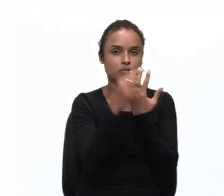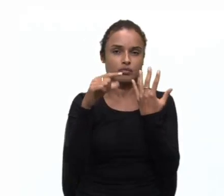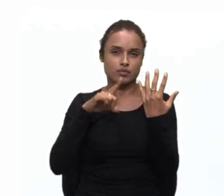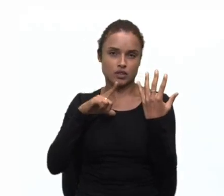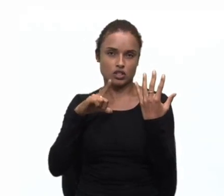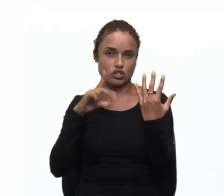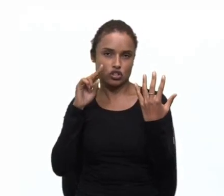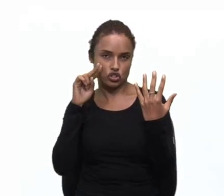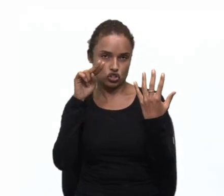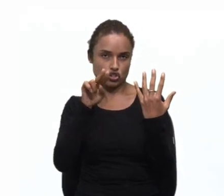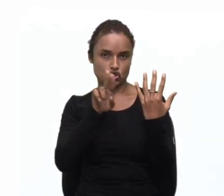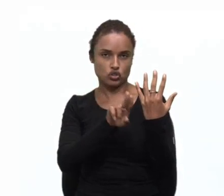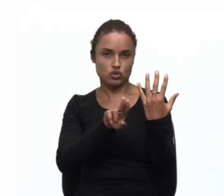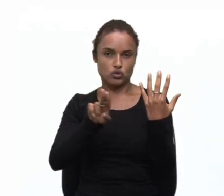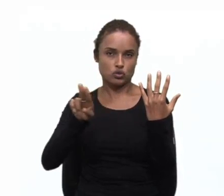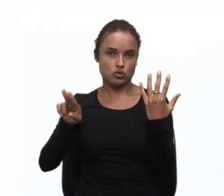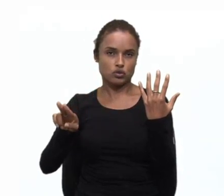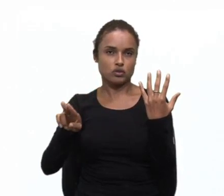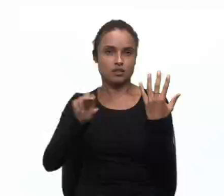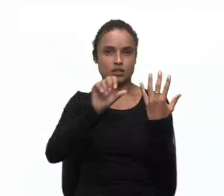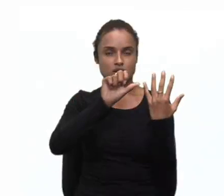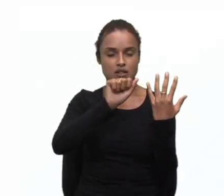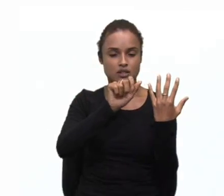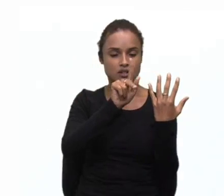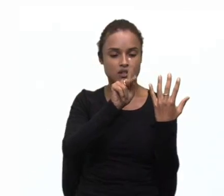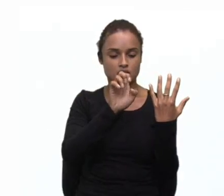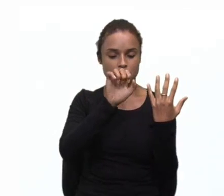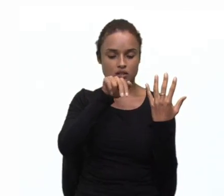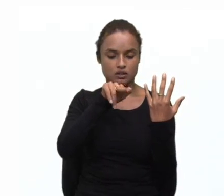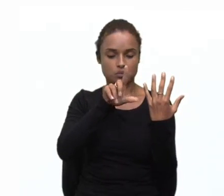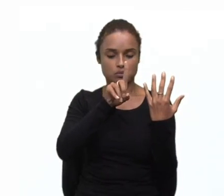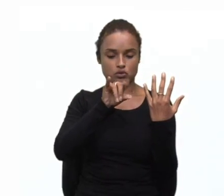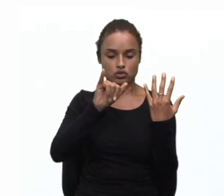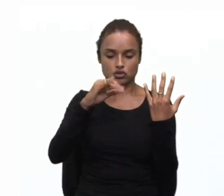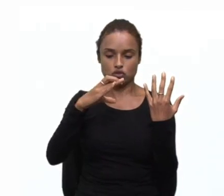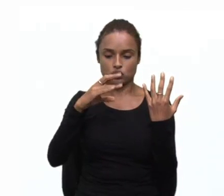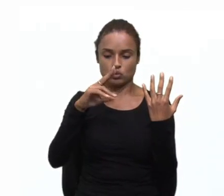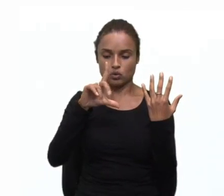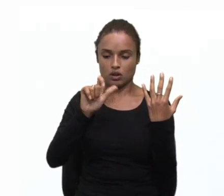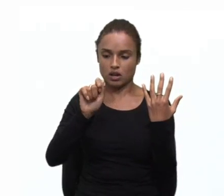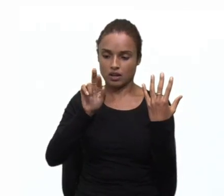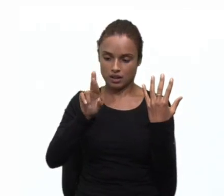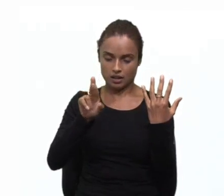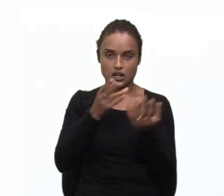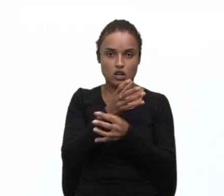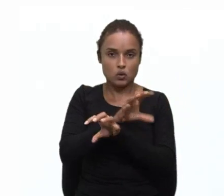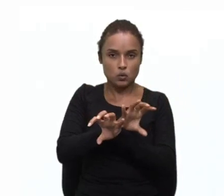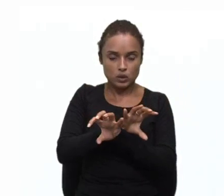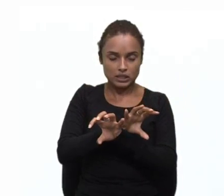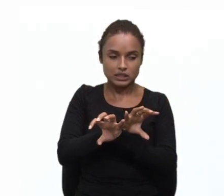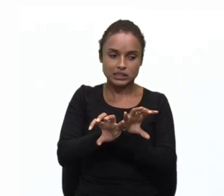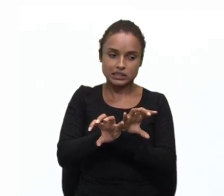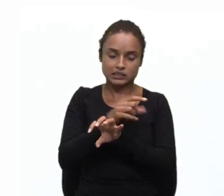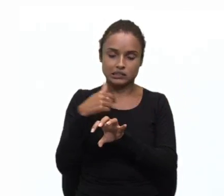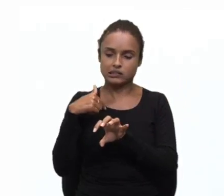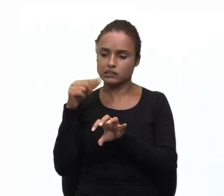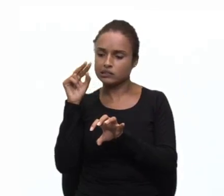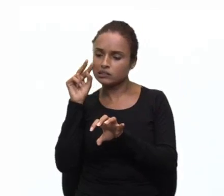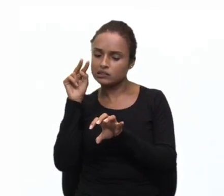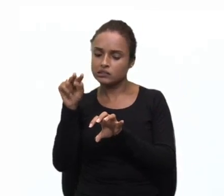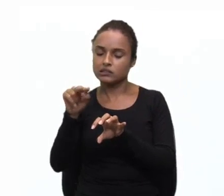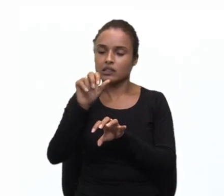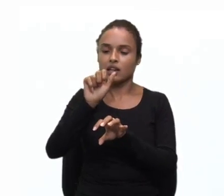falando agora de articulações do esqueleto apendicular, tá? Vocês estão certos, acabou escapando